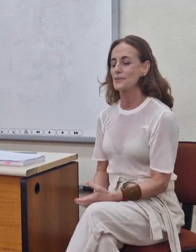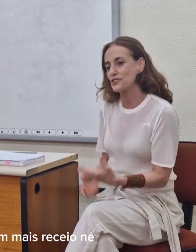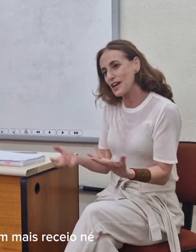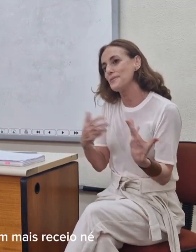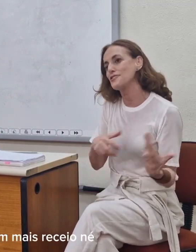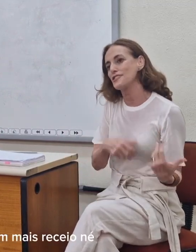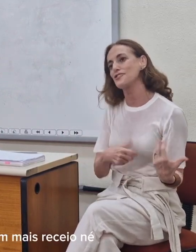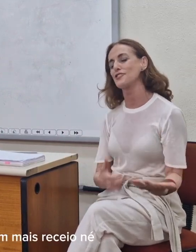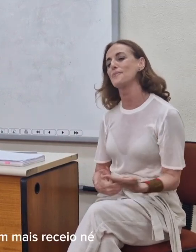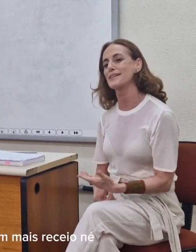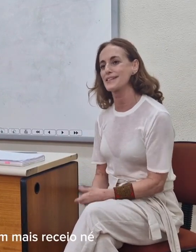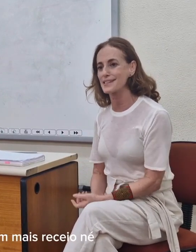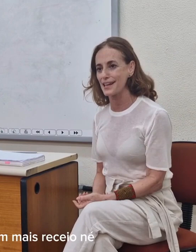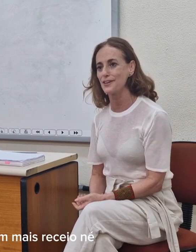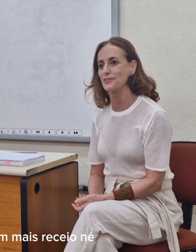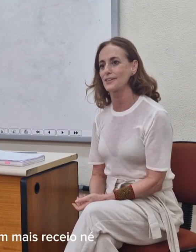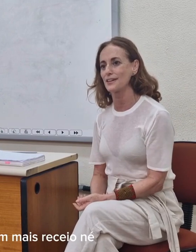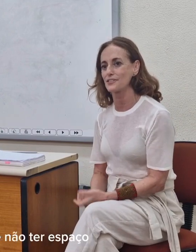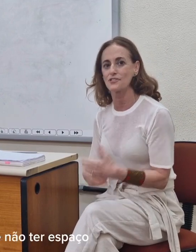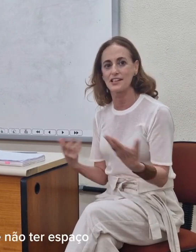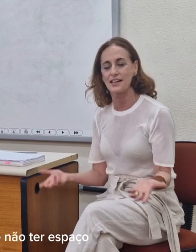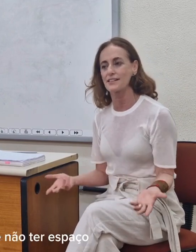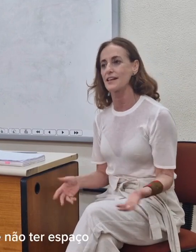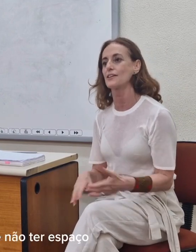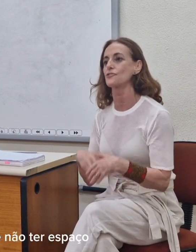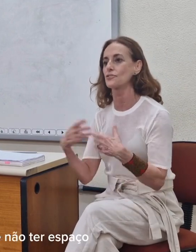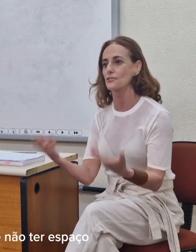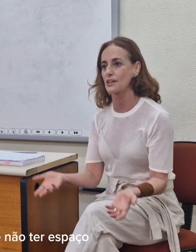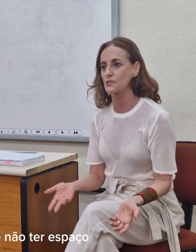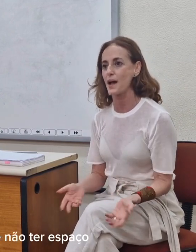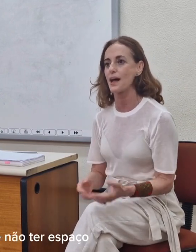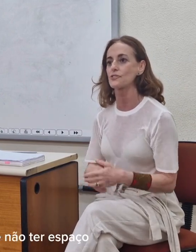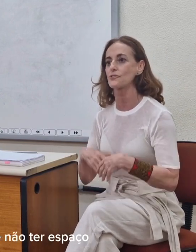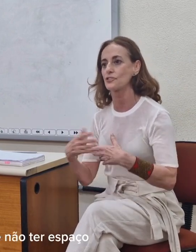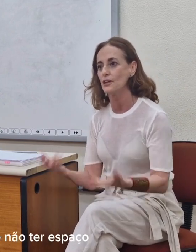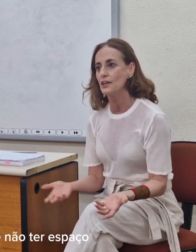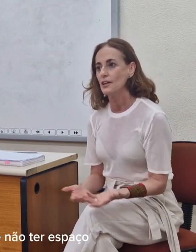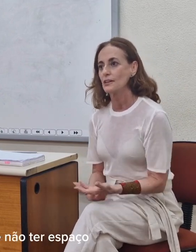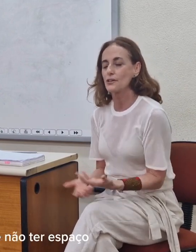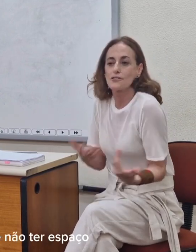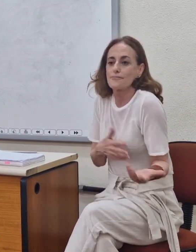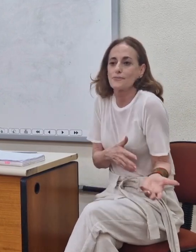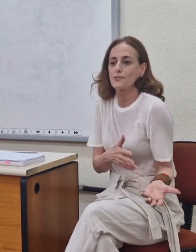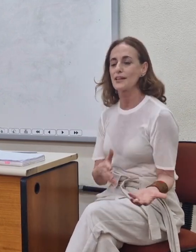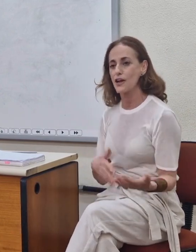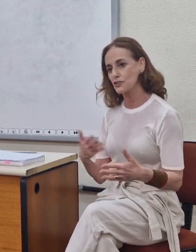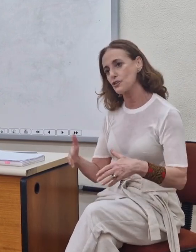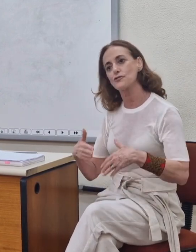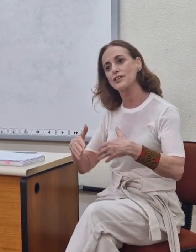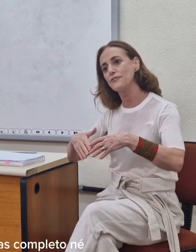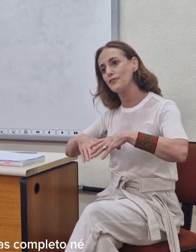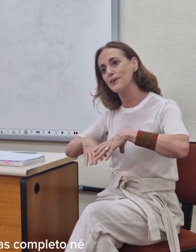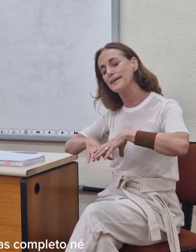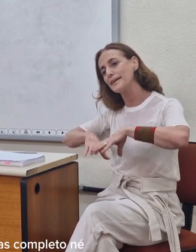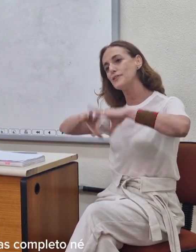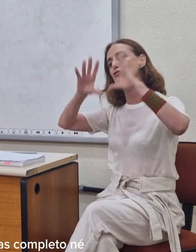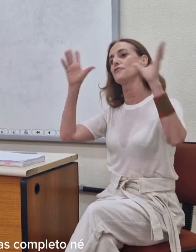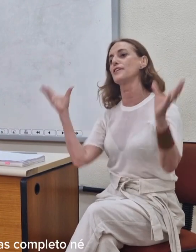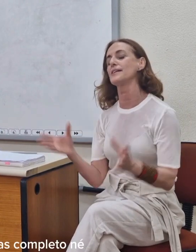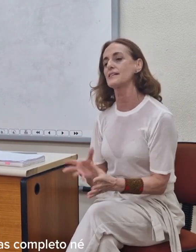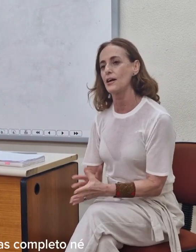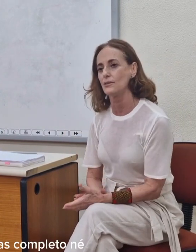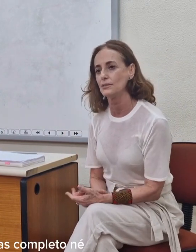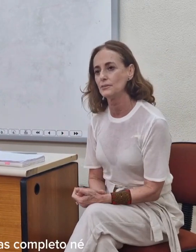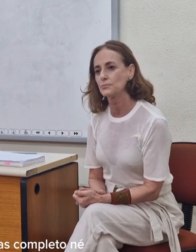entender. Porque antigamente eles tinham mais receio, né? De serem aceitos, de não ter espaço, de... Então, eu acho que isso que foi a